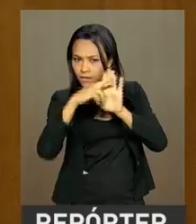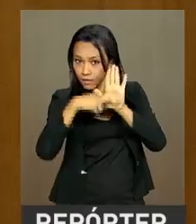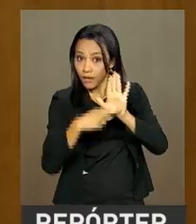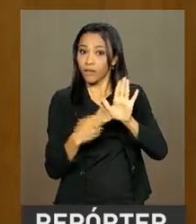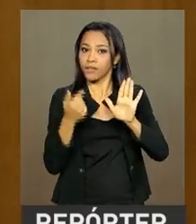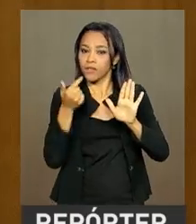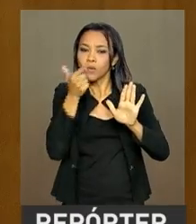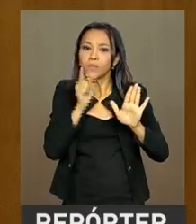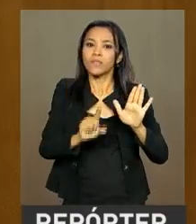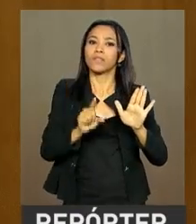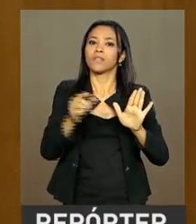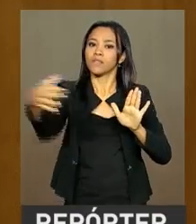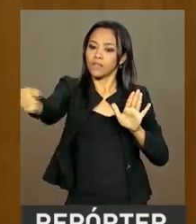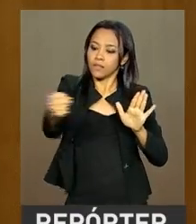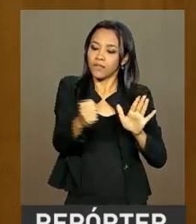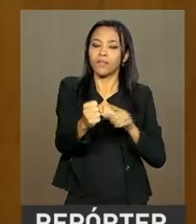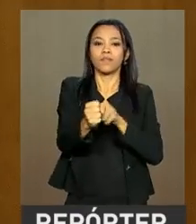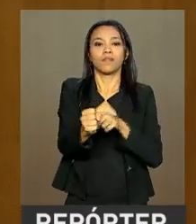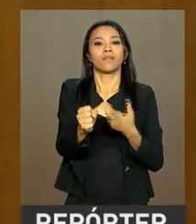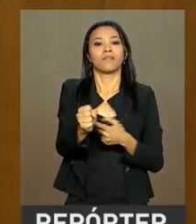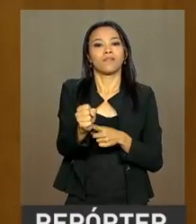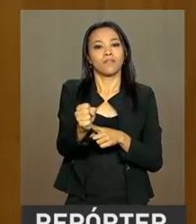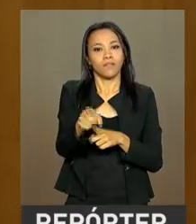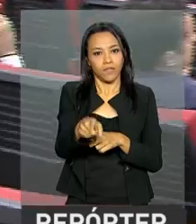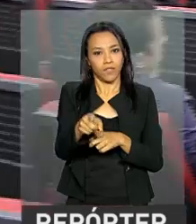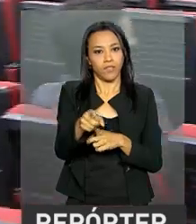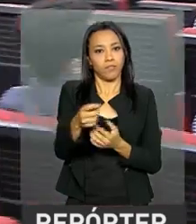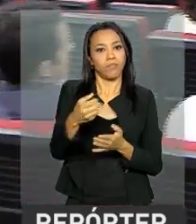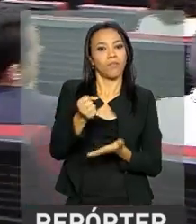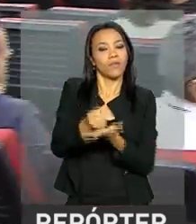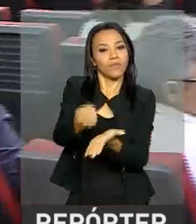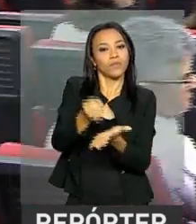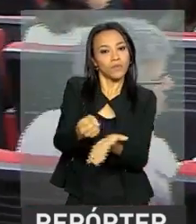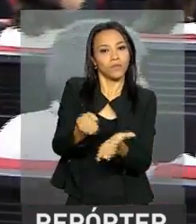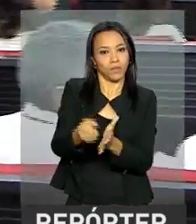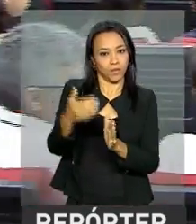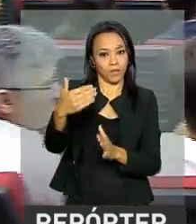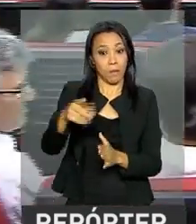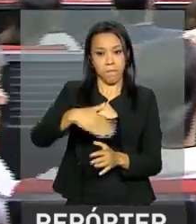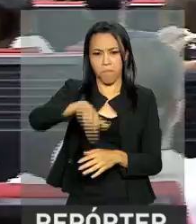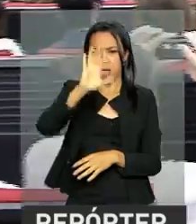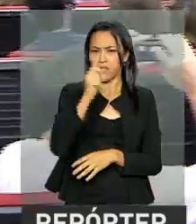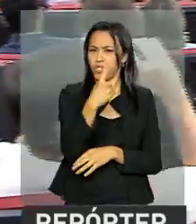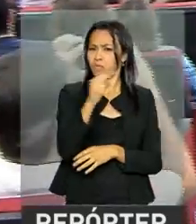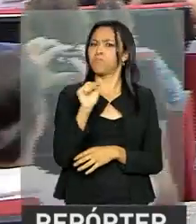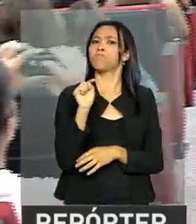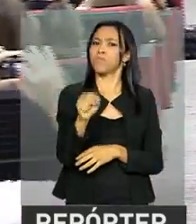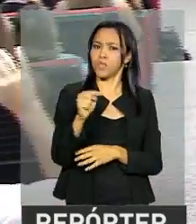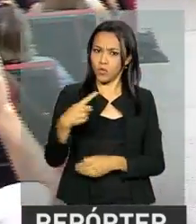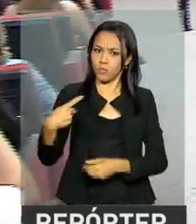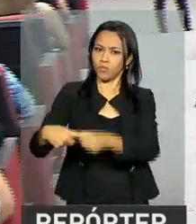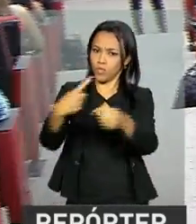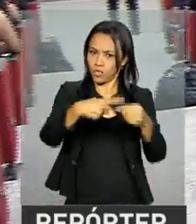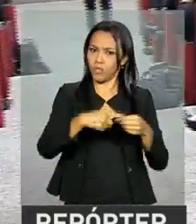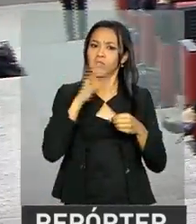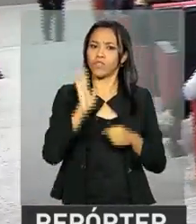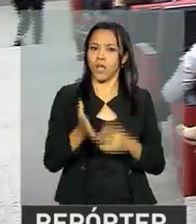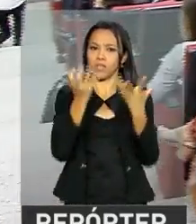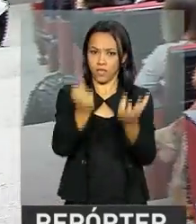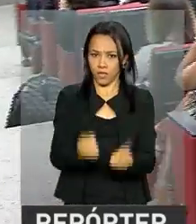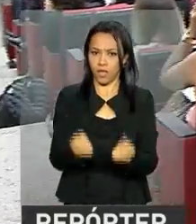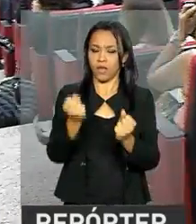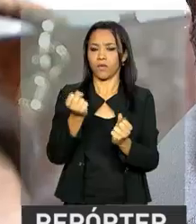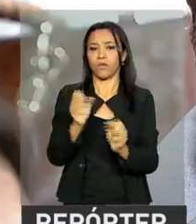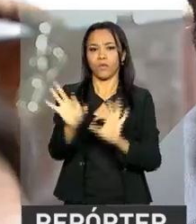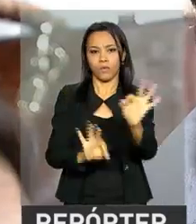possa né no programa de visita domiciliar mais de 1000 municípios já aderiram ao programa e o